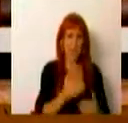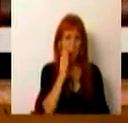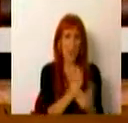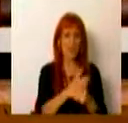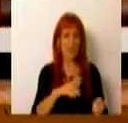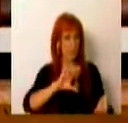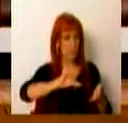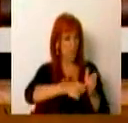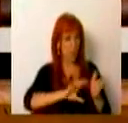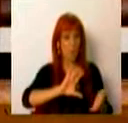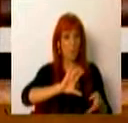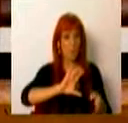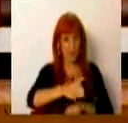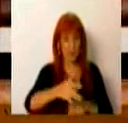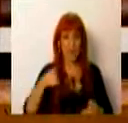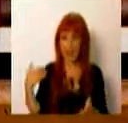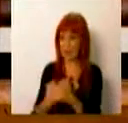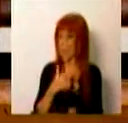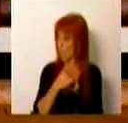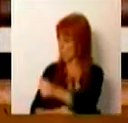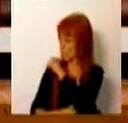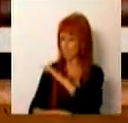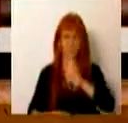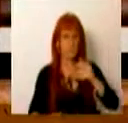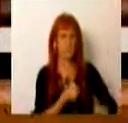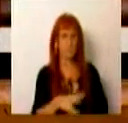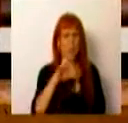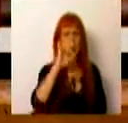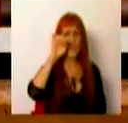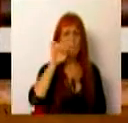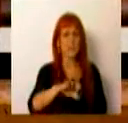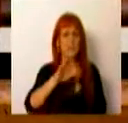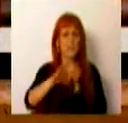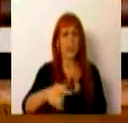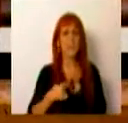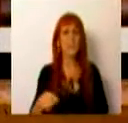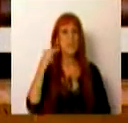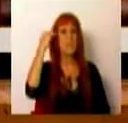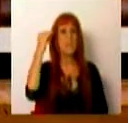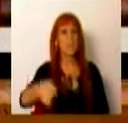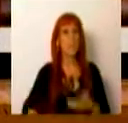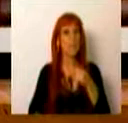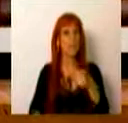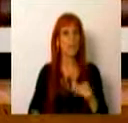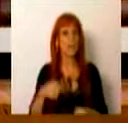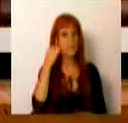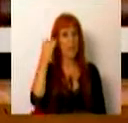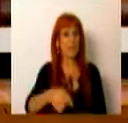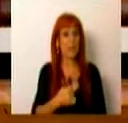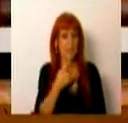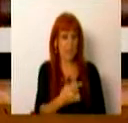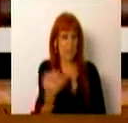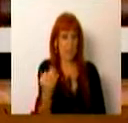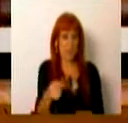de nacionalidade, que até agosto passado iam já nos 8 mil. Merece particular